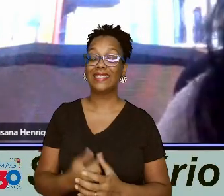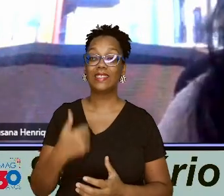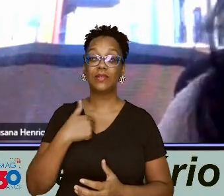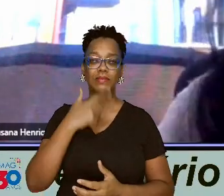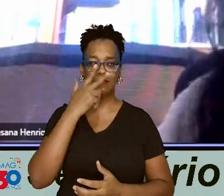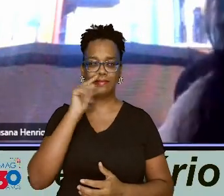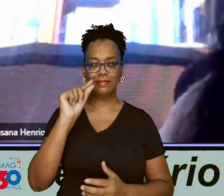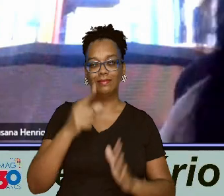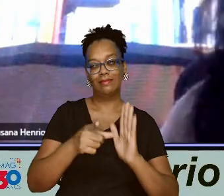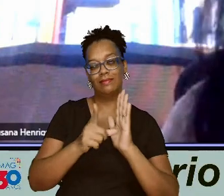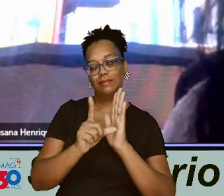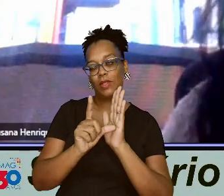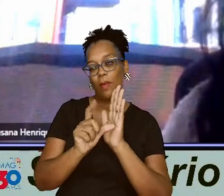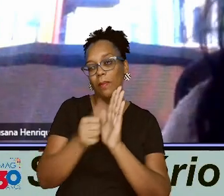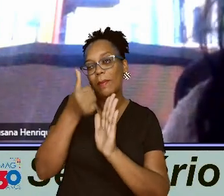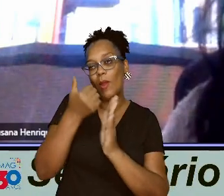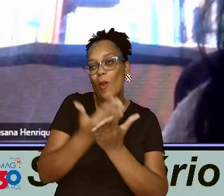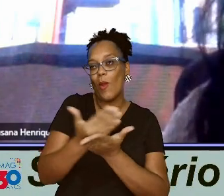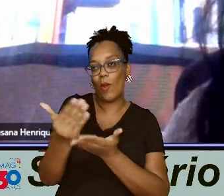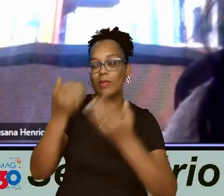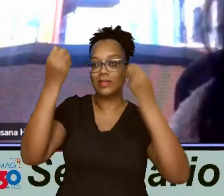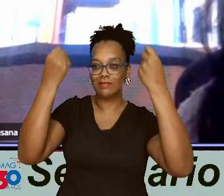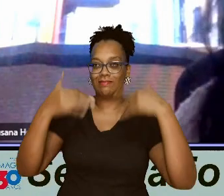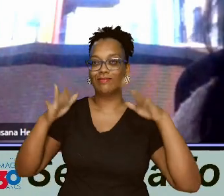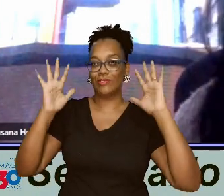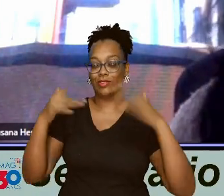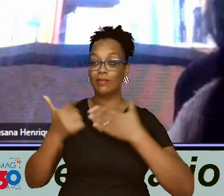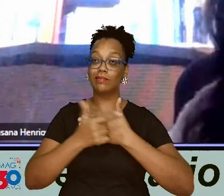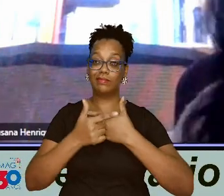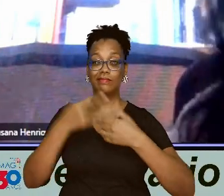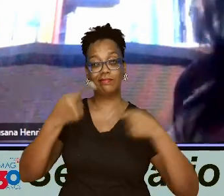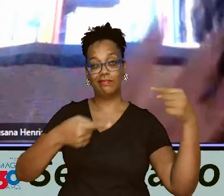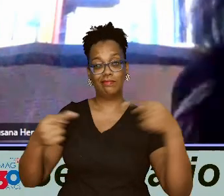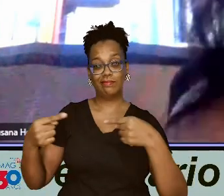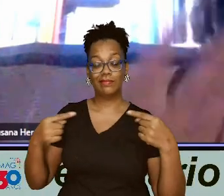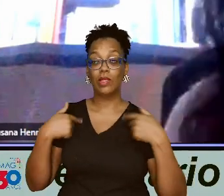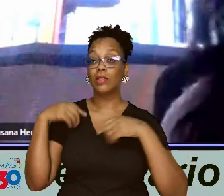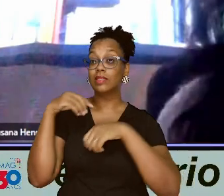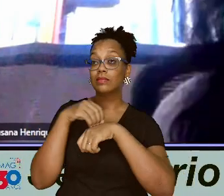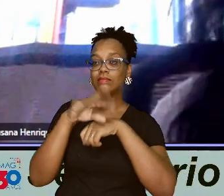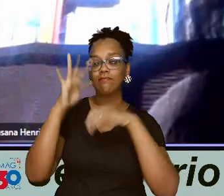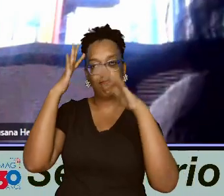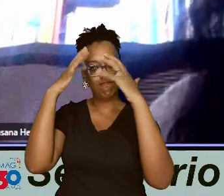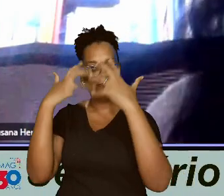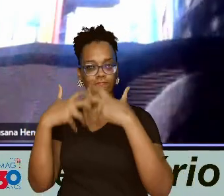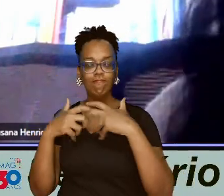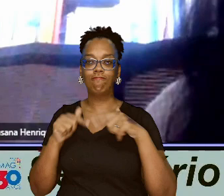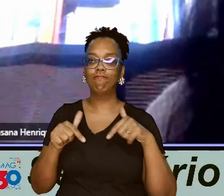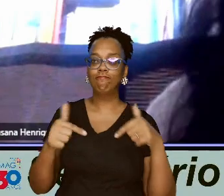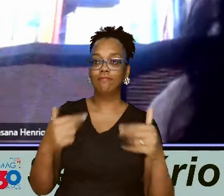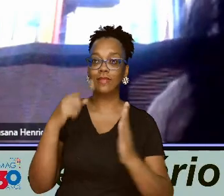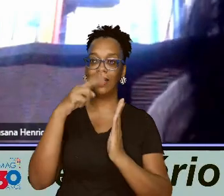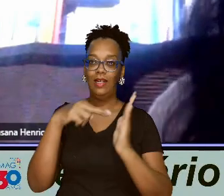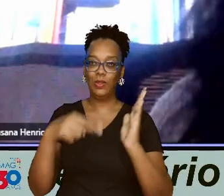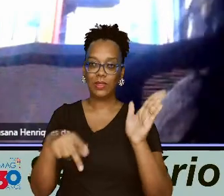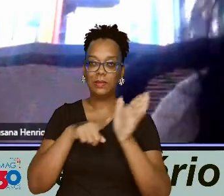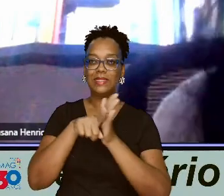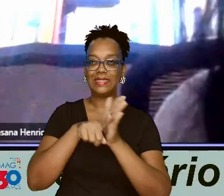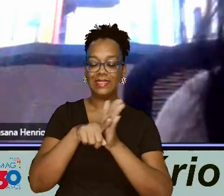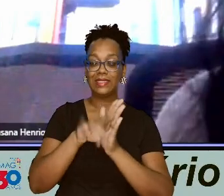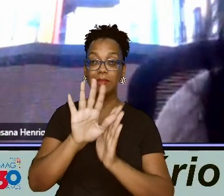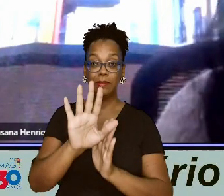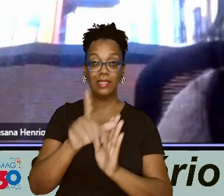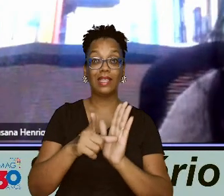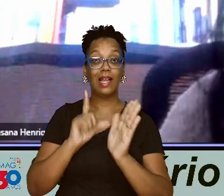mais nada, eu já comecei falando sobre isso, assim, meu papel como debatedora, eu vou tentar trazer assim, reflexões e reações à leitura dessa pesquisa, mas antes de tudo, eu